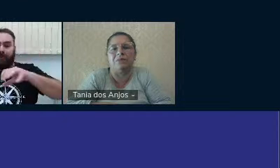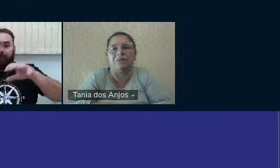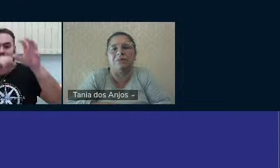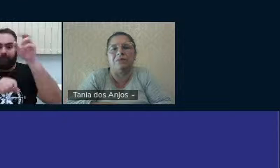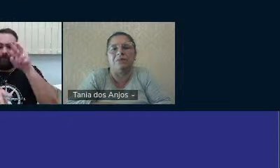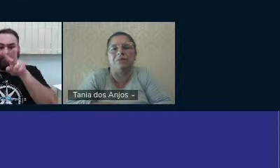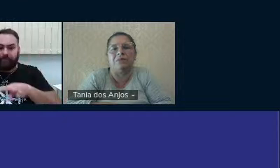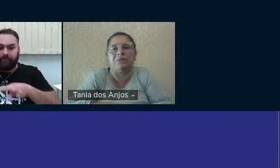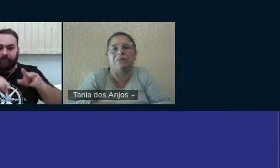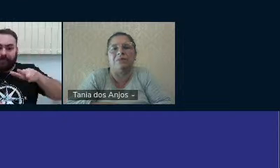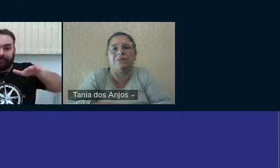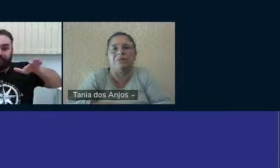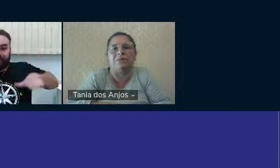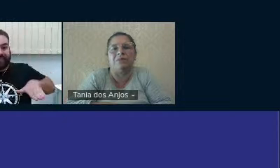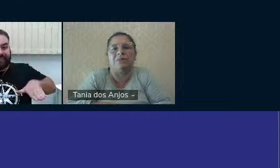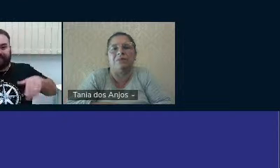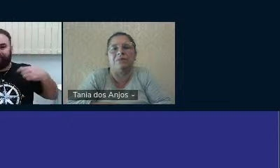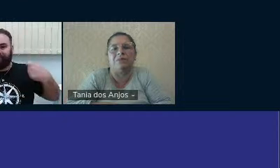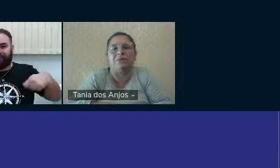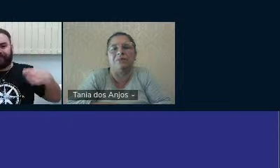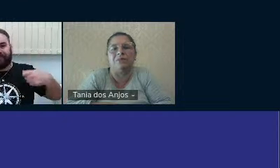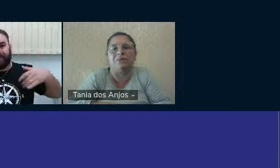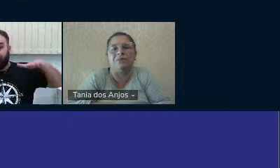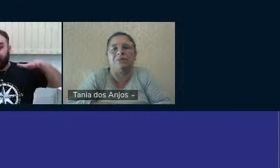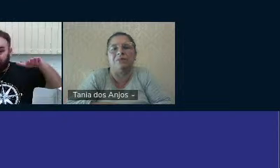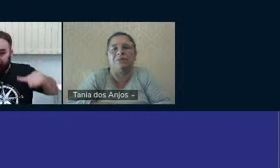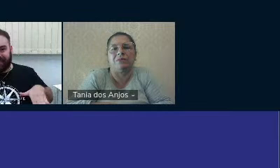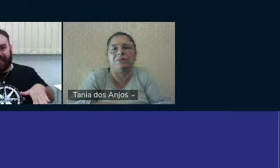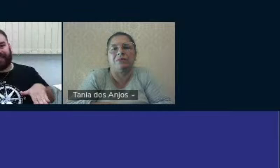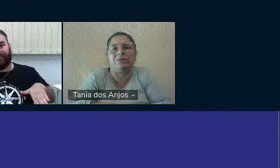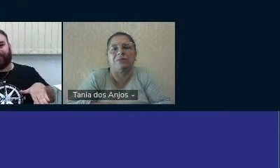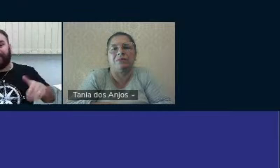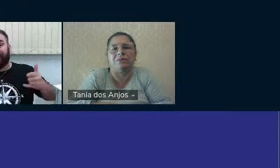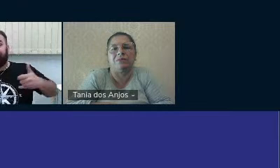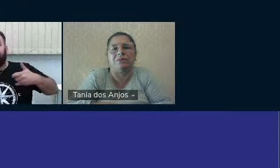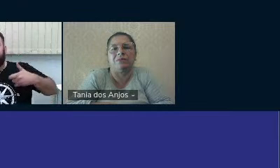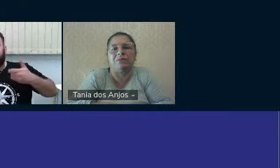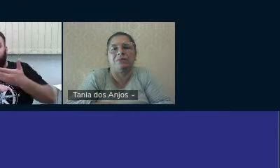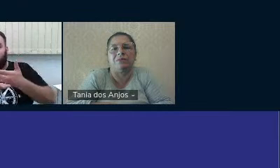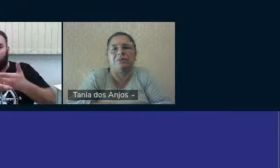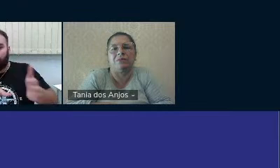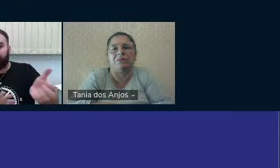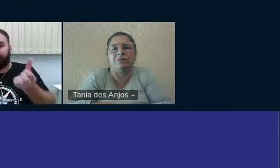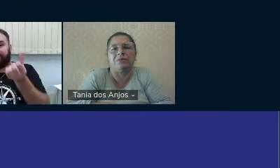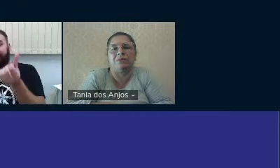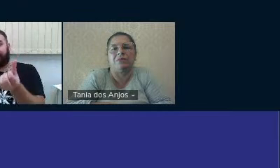também, mostrar, né? A aprendizagem a criança precisa.